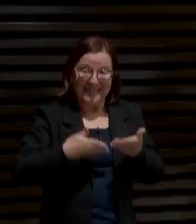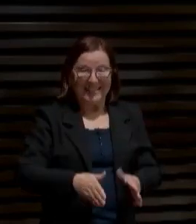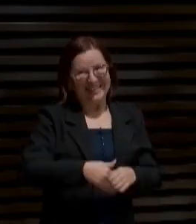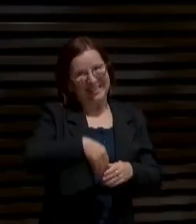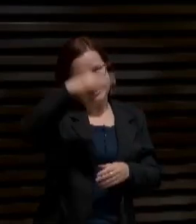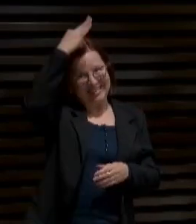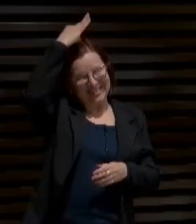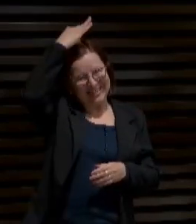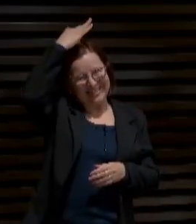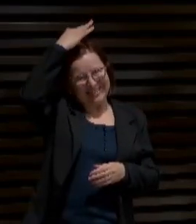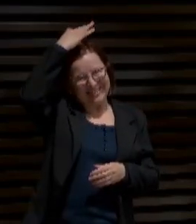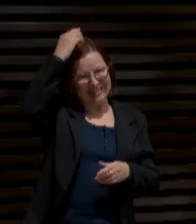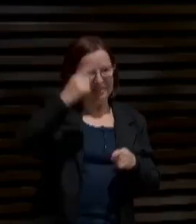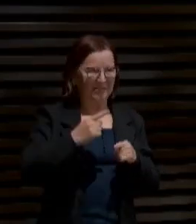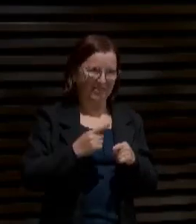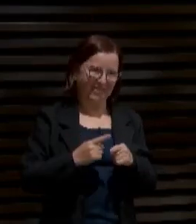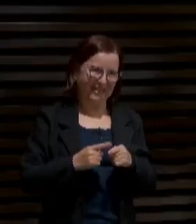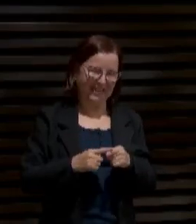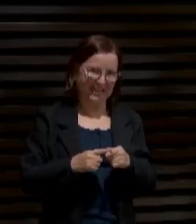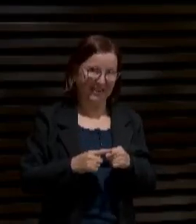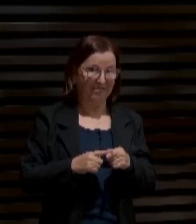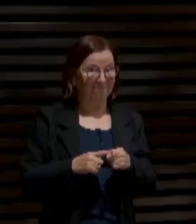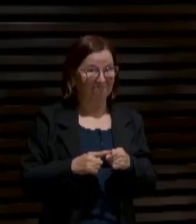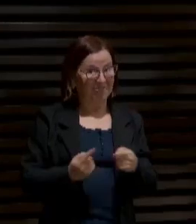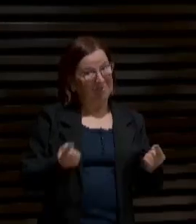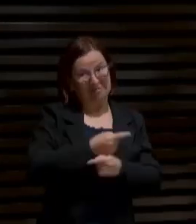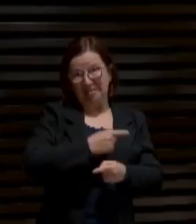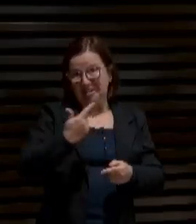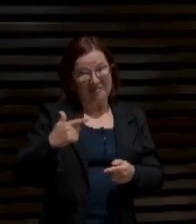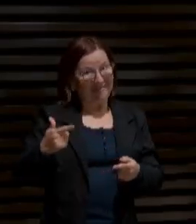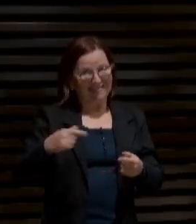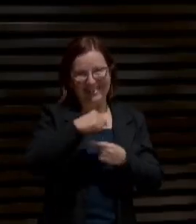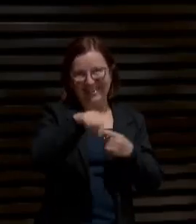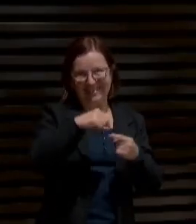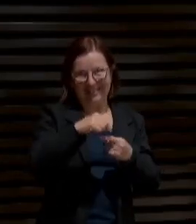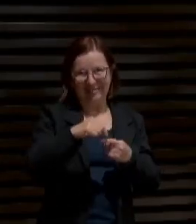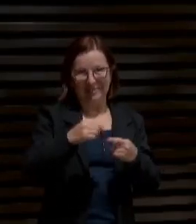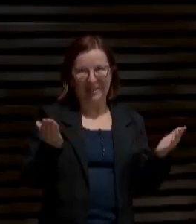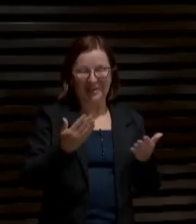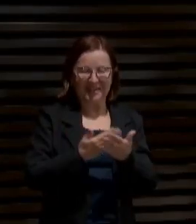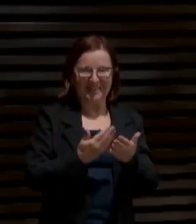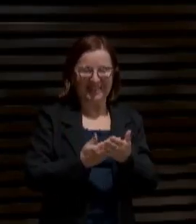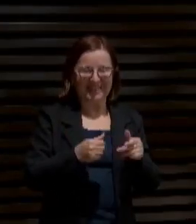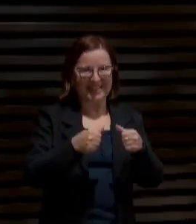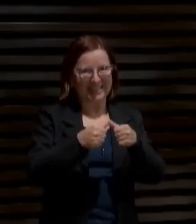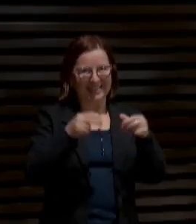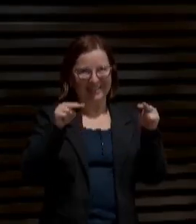nascer de novo porque senão não vai ser santificado nós vamos caminhar um pouquinho sobre esse assunto